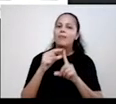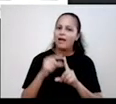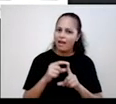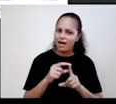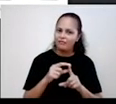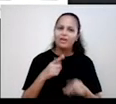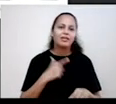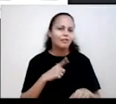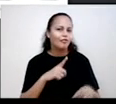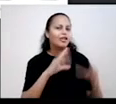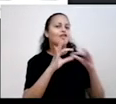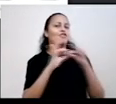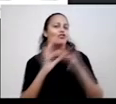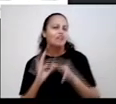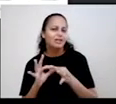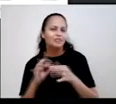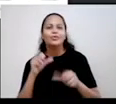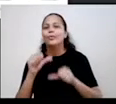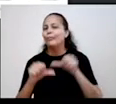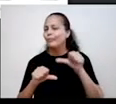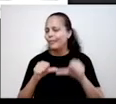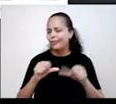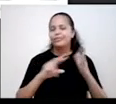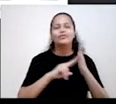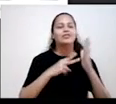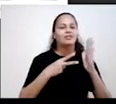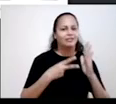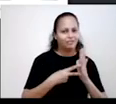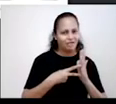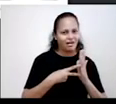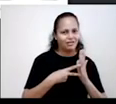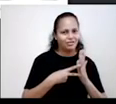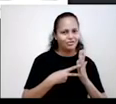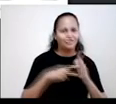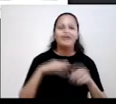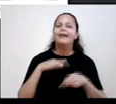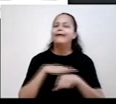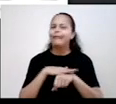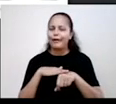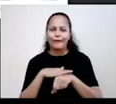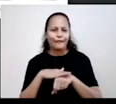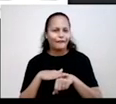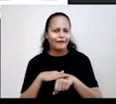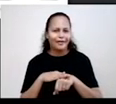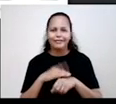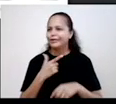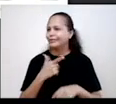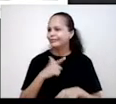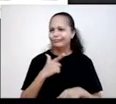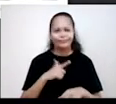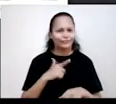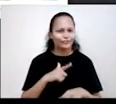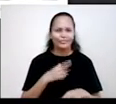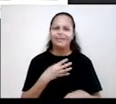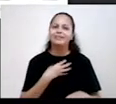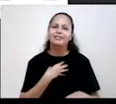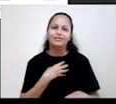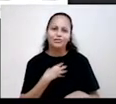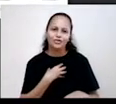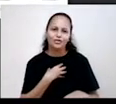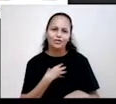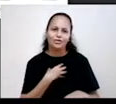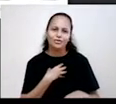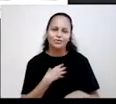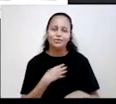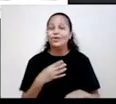palavra fora do contexto, muda completamente o significado e deixa aquela conversa sem sentido ou pior, né? Muda